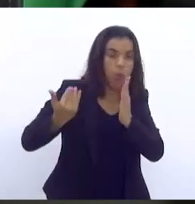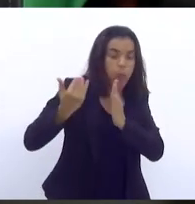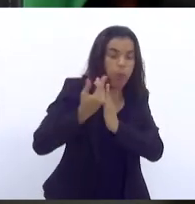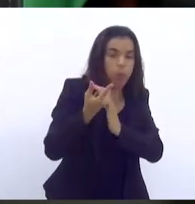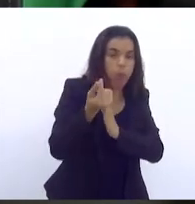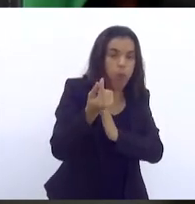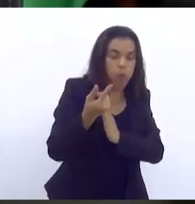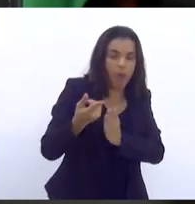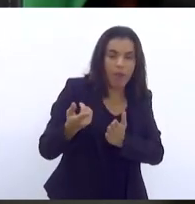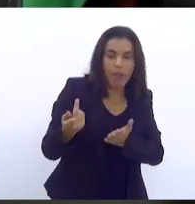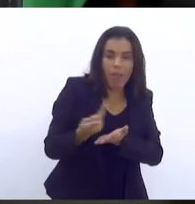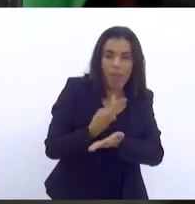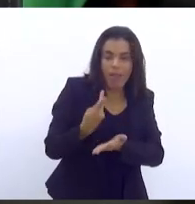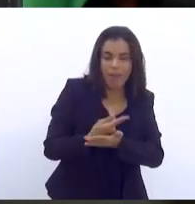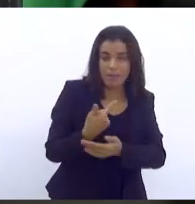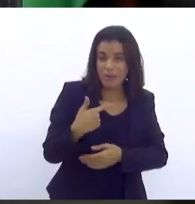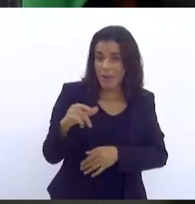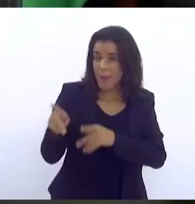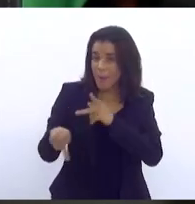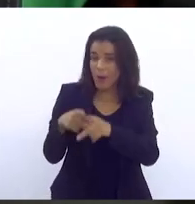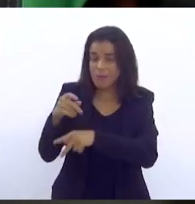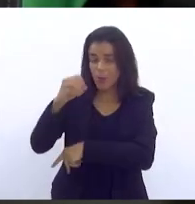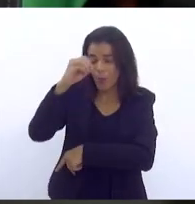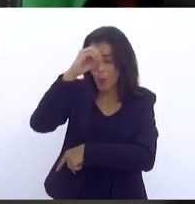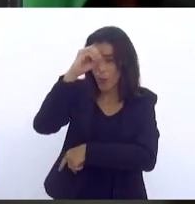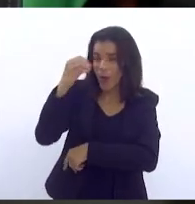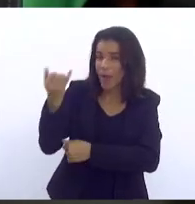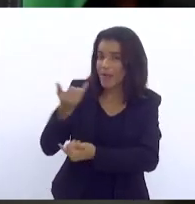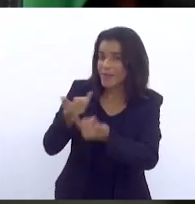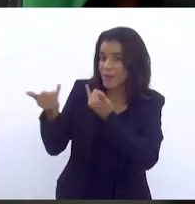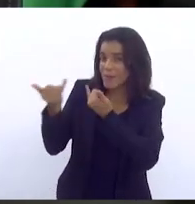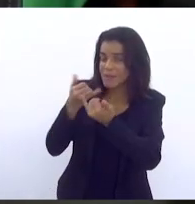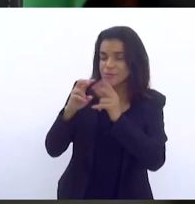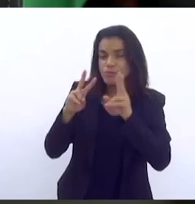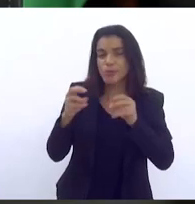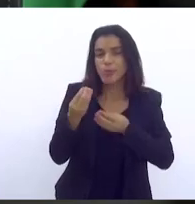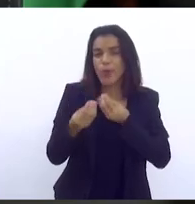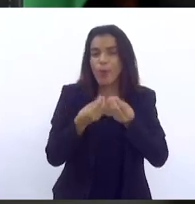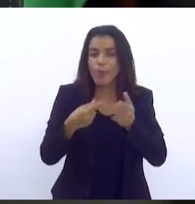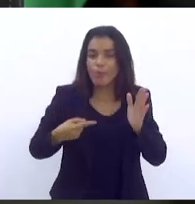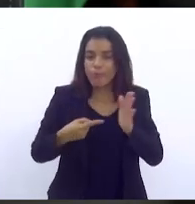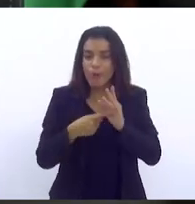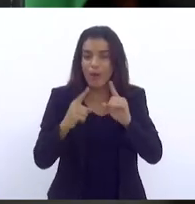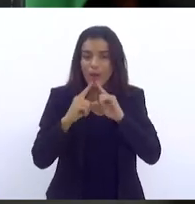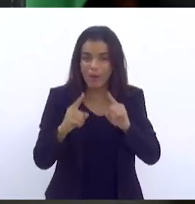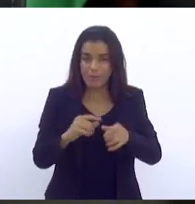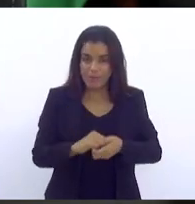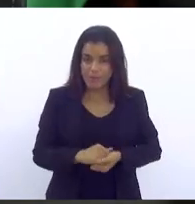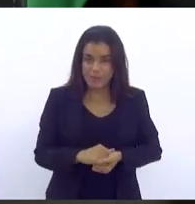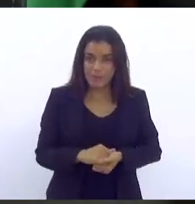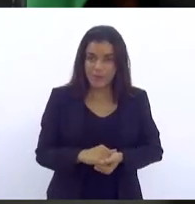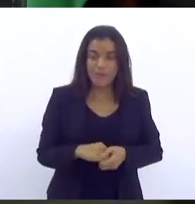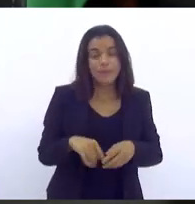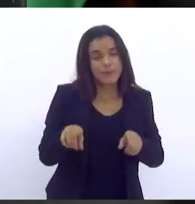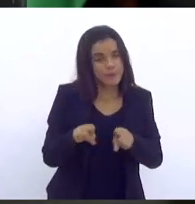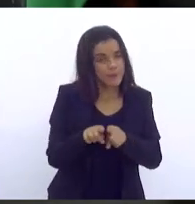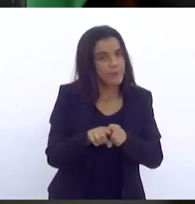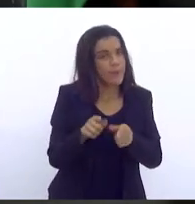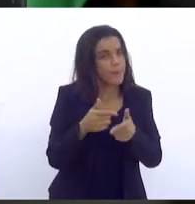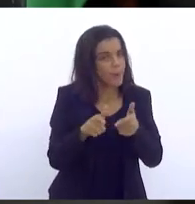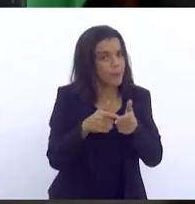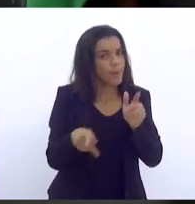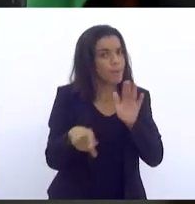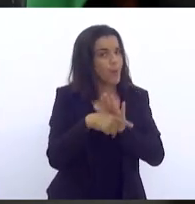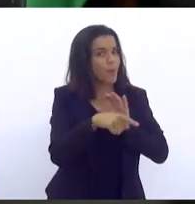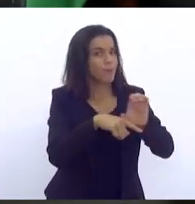inclusive acesso e orientação de como reclamar e de fazer as suas reclamações o que também é um problema da empresa